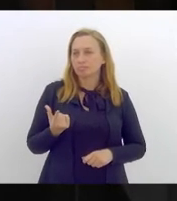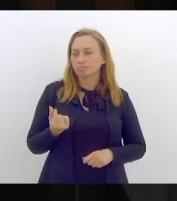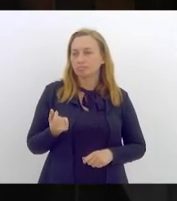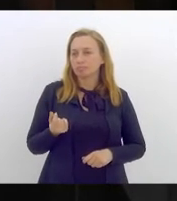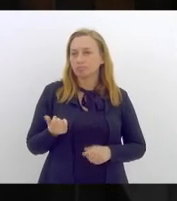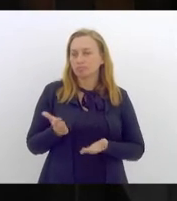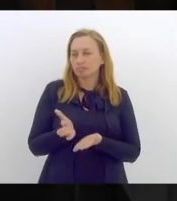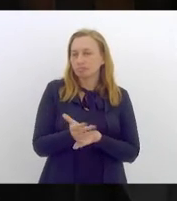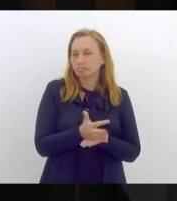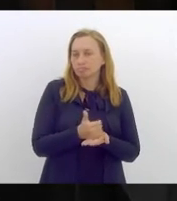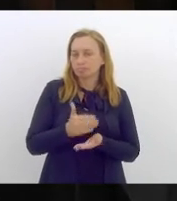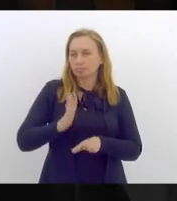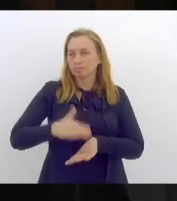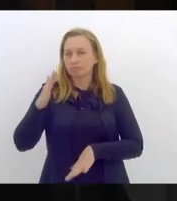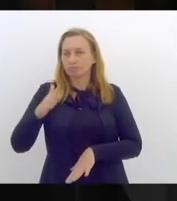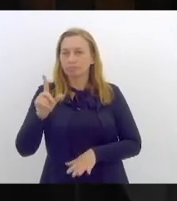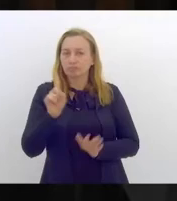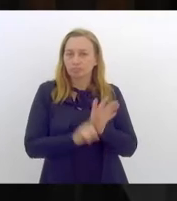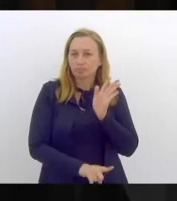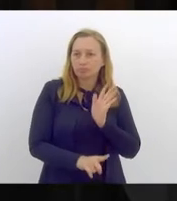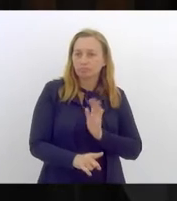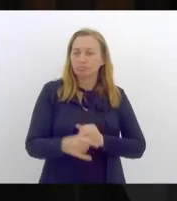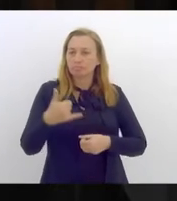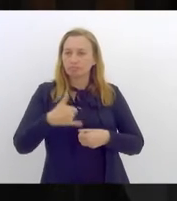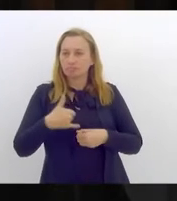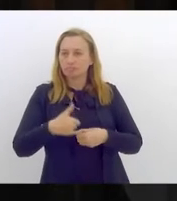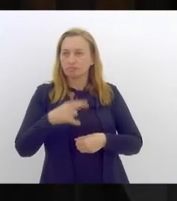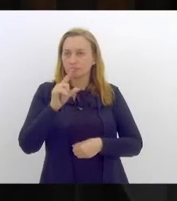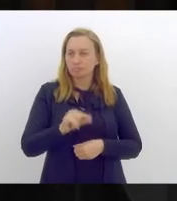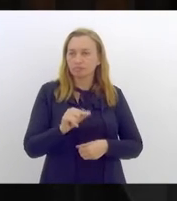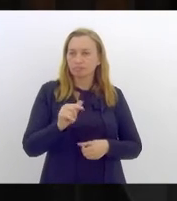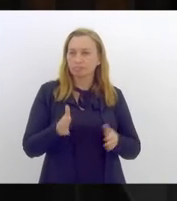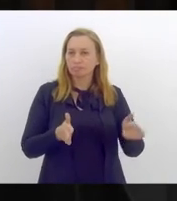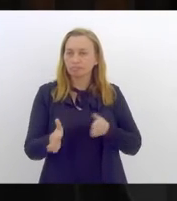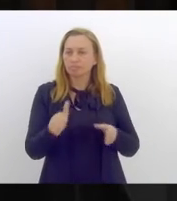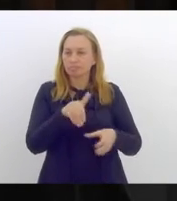e, para diminuir o preço da gasolina às vésperas da eleição,